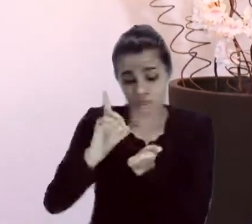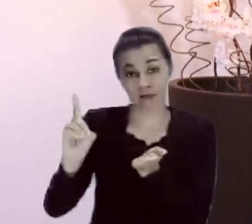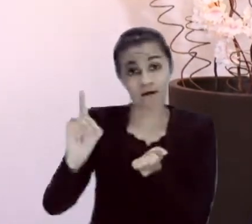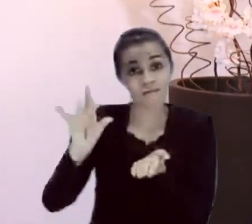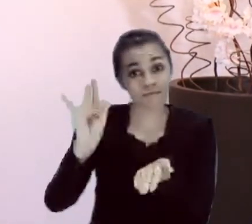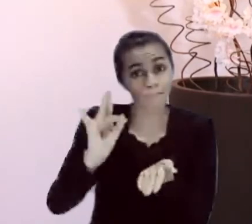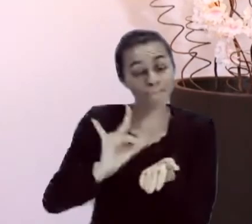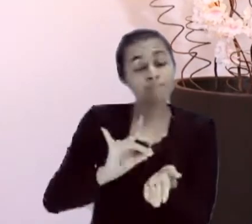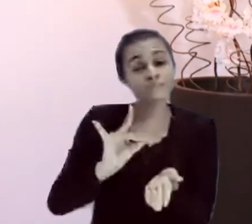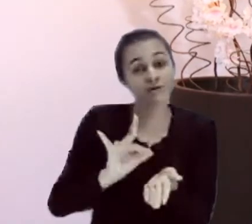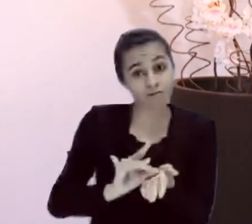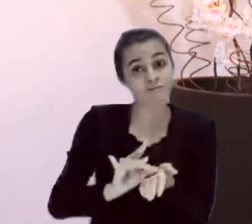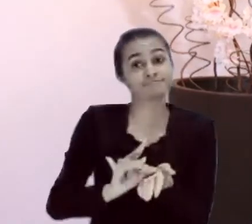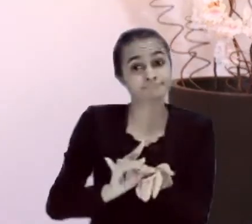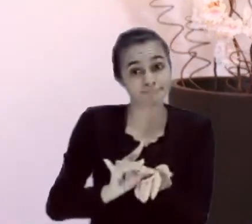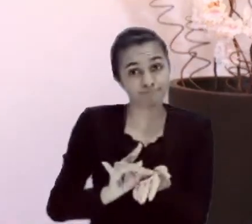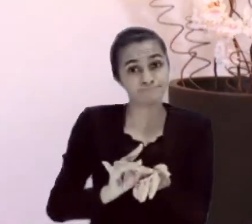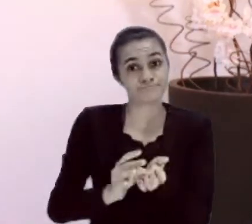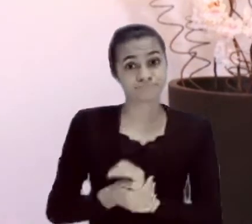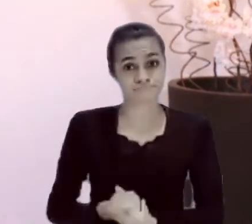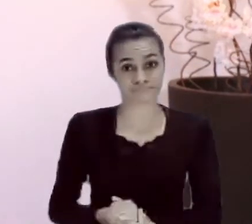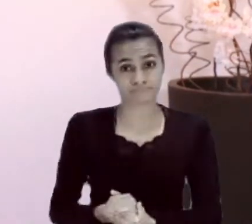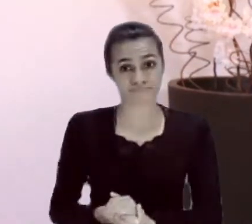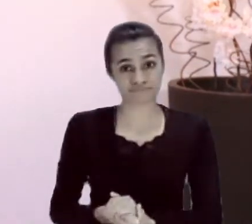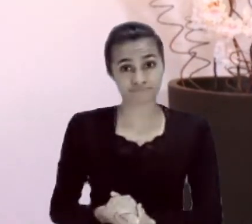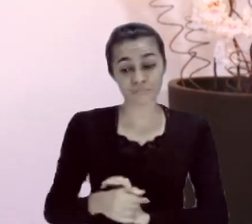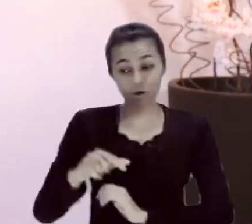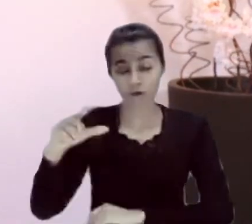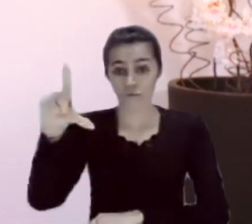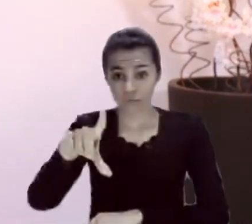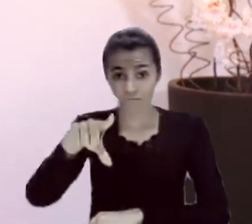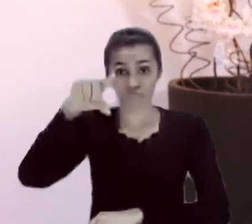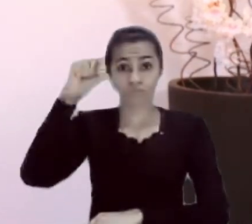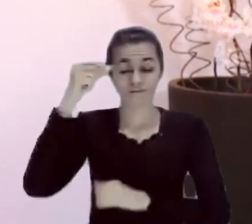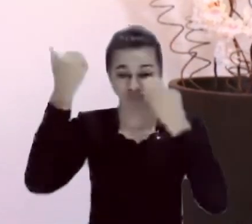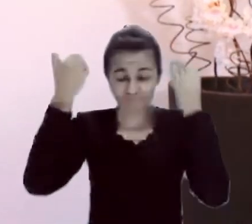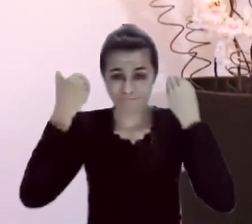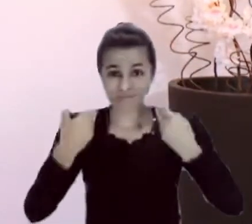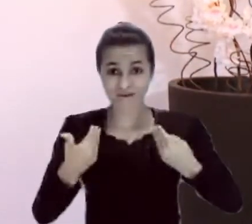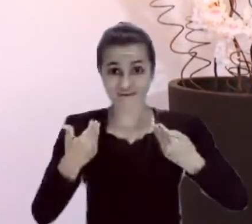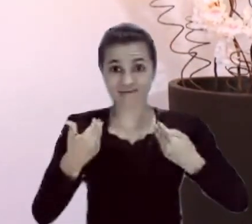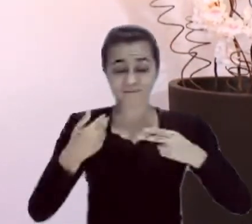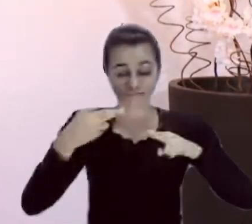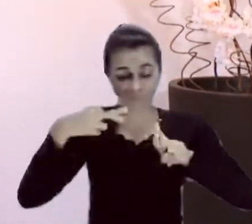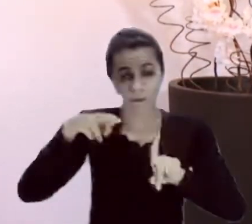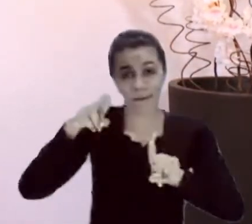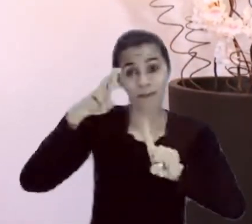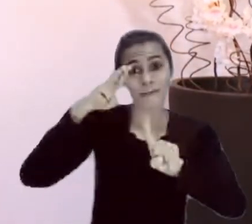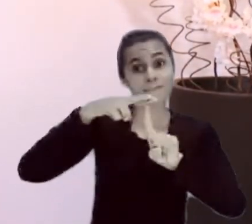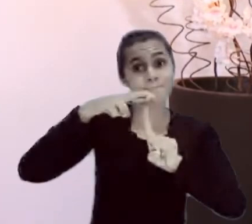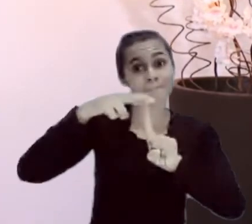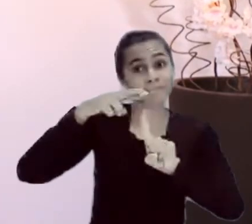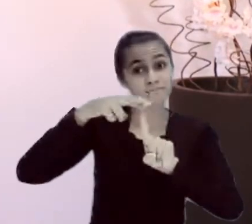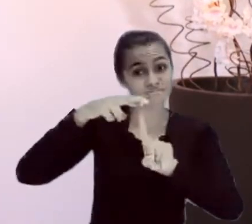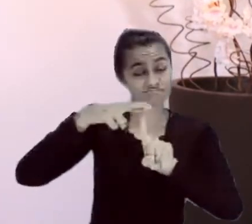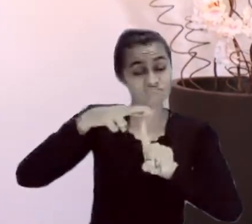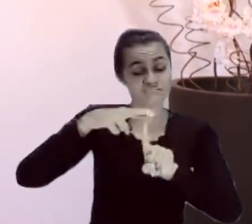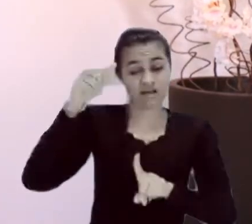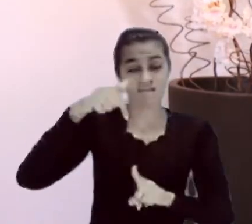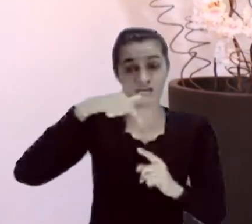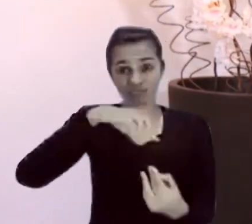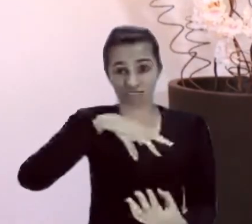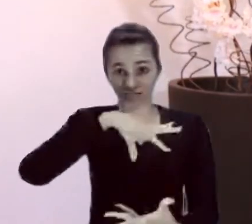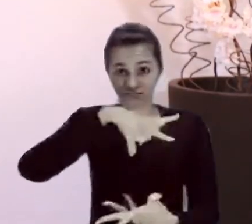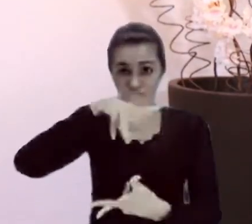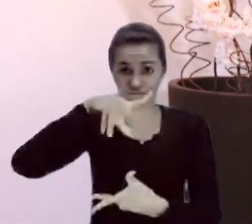verdade, para sermos seus representantes nessa terra. E a verdade é que